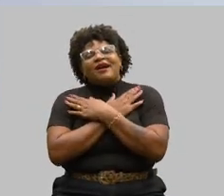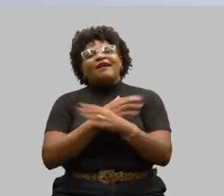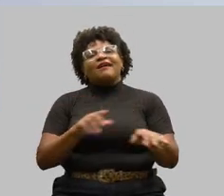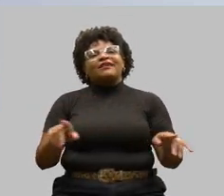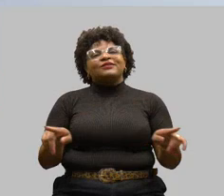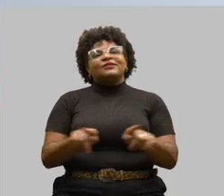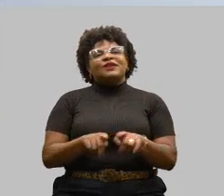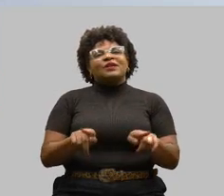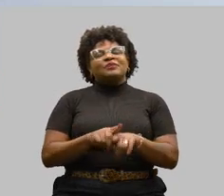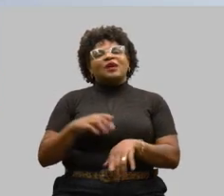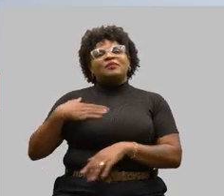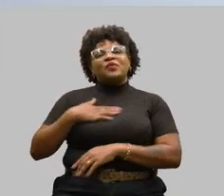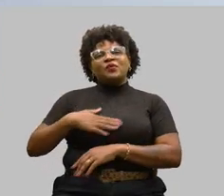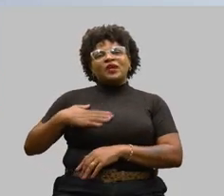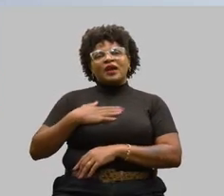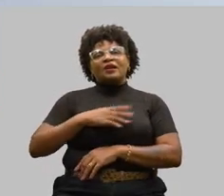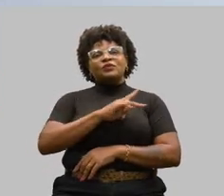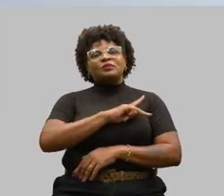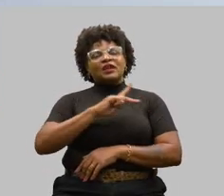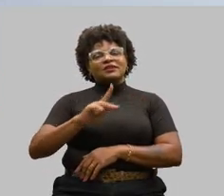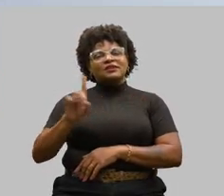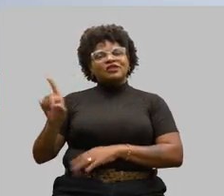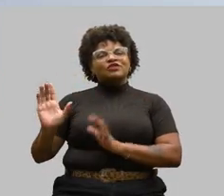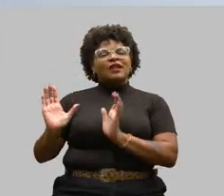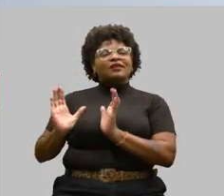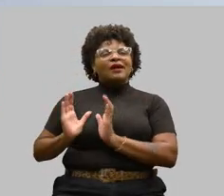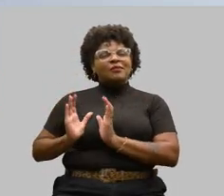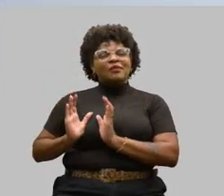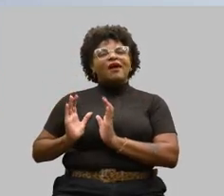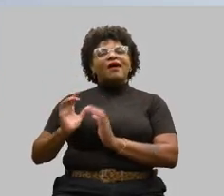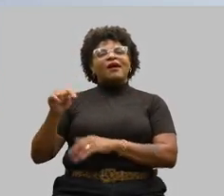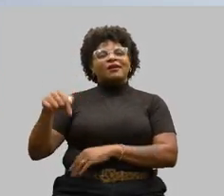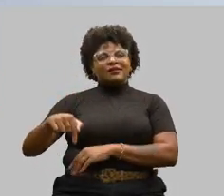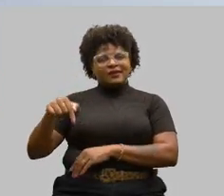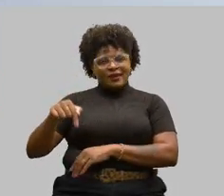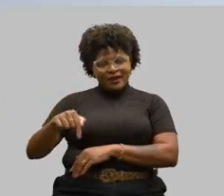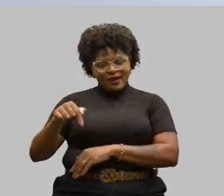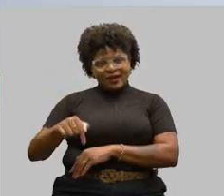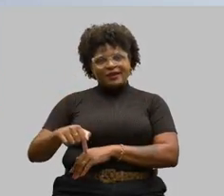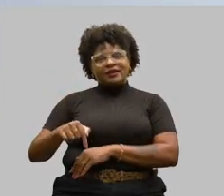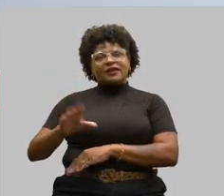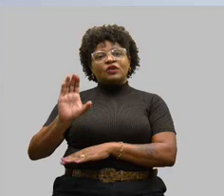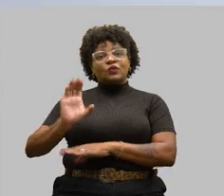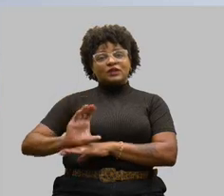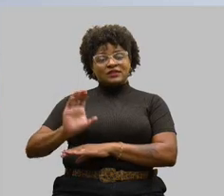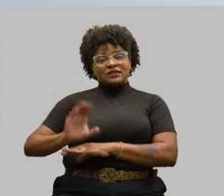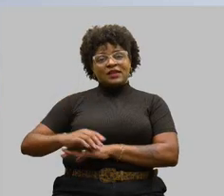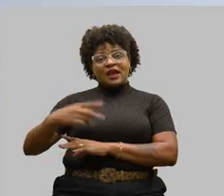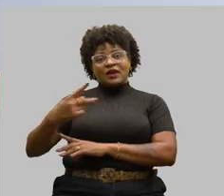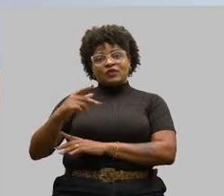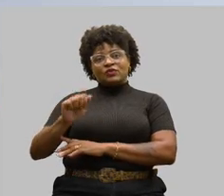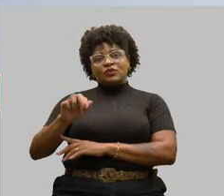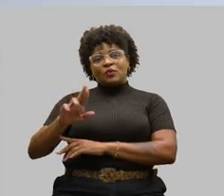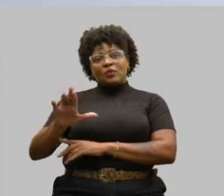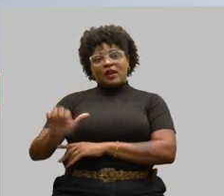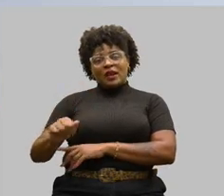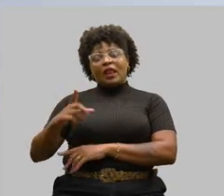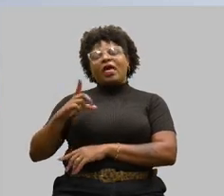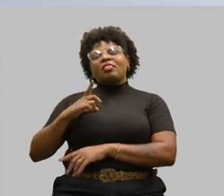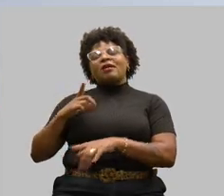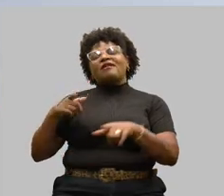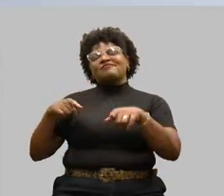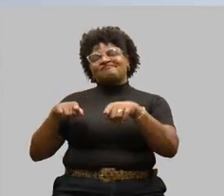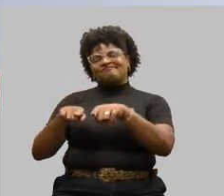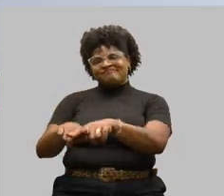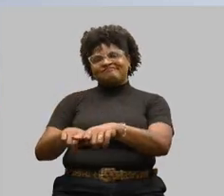é presidente da APAE a qual aqui no estado do Paraná Nós também temos uma grande parceria e eu